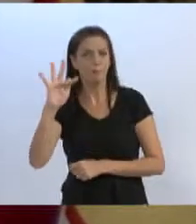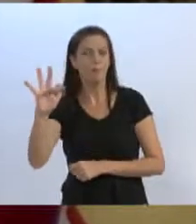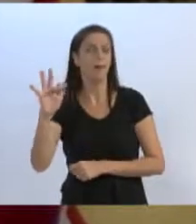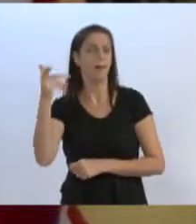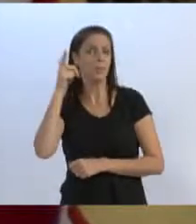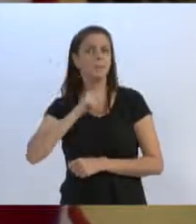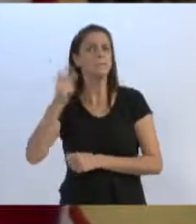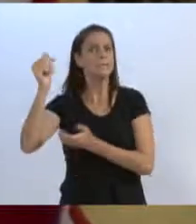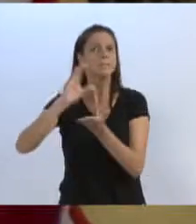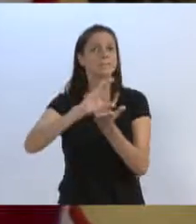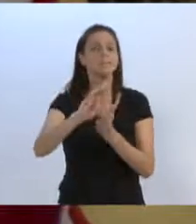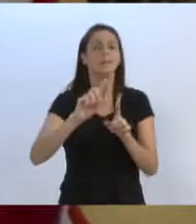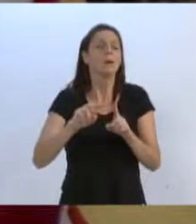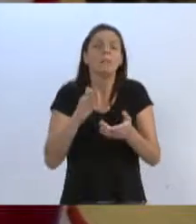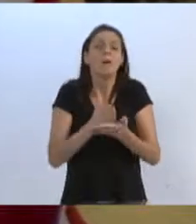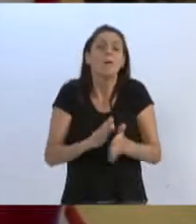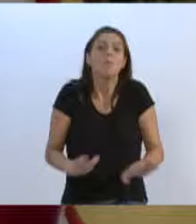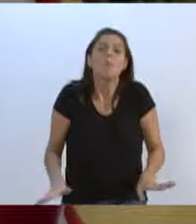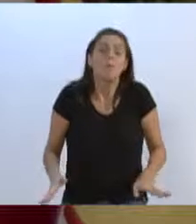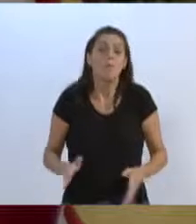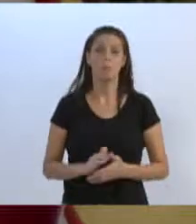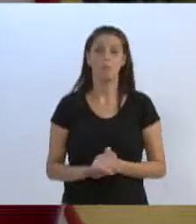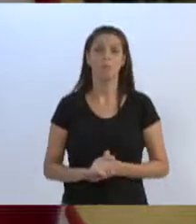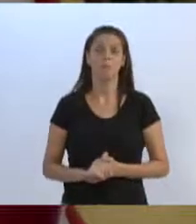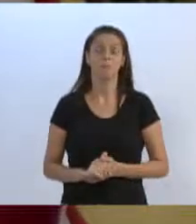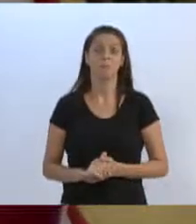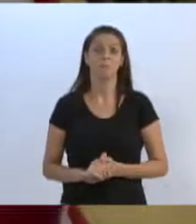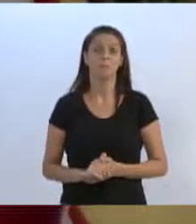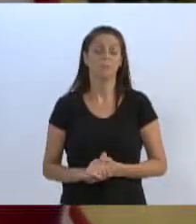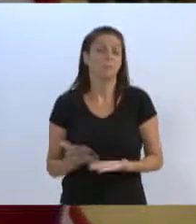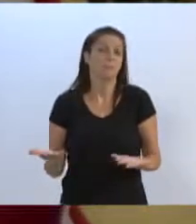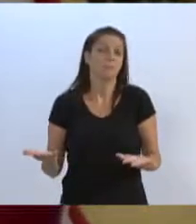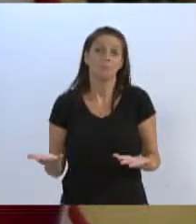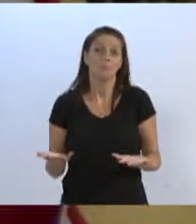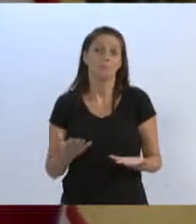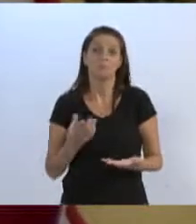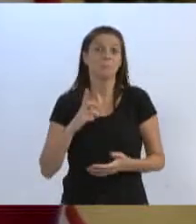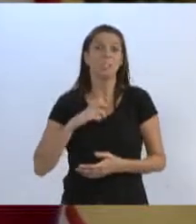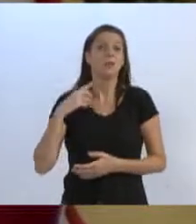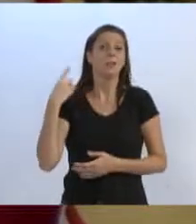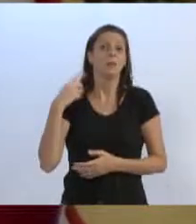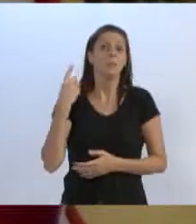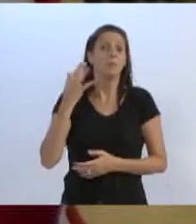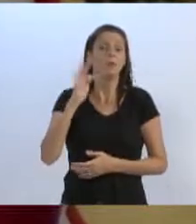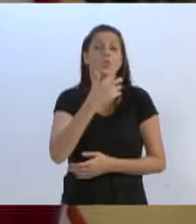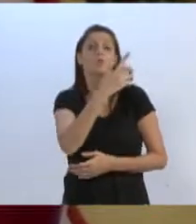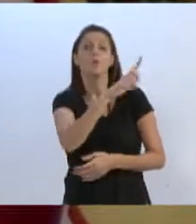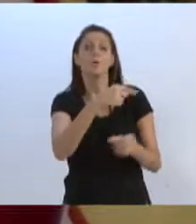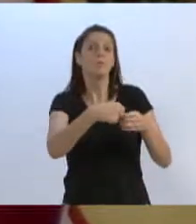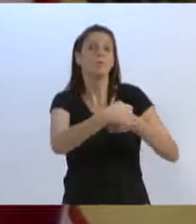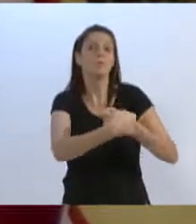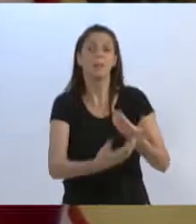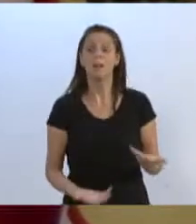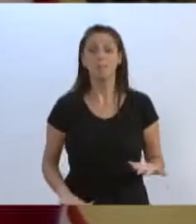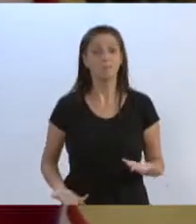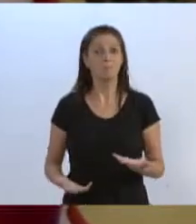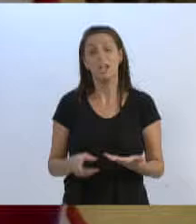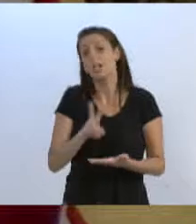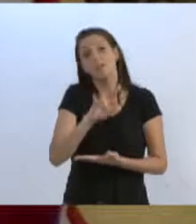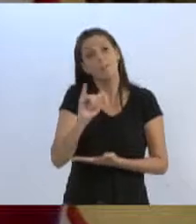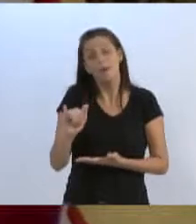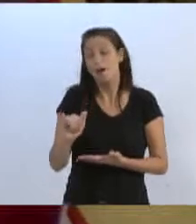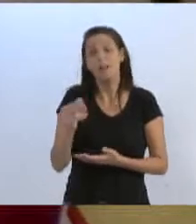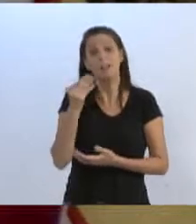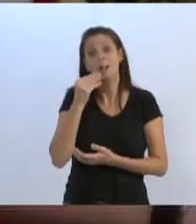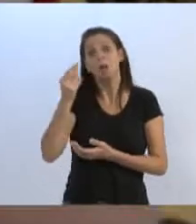boa vontade de alguns deputados federais, que eu não tiro a razão. É aquela história da pizza. Eles vão cortar